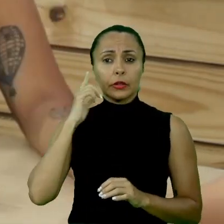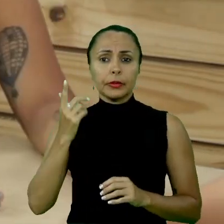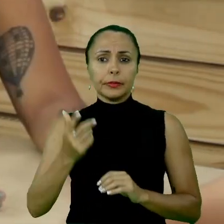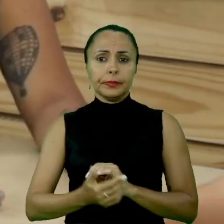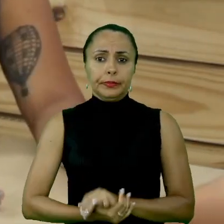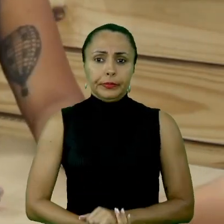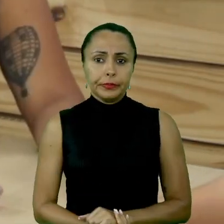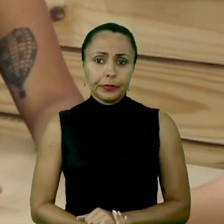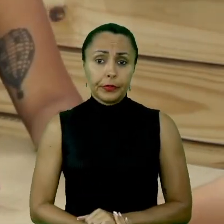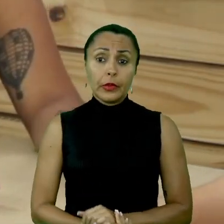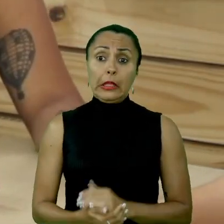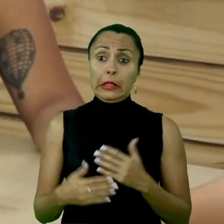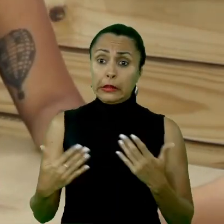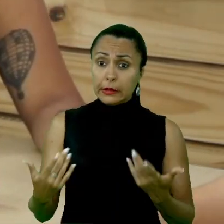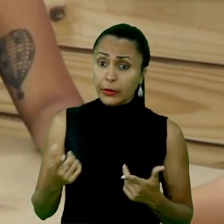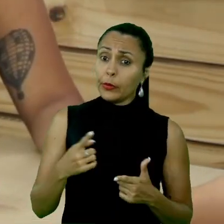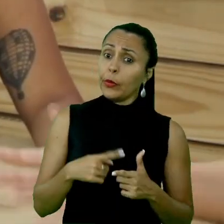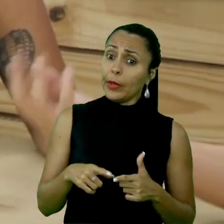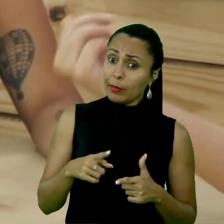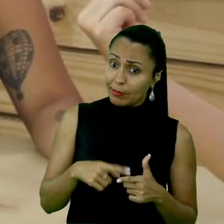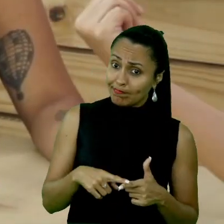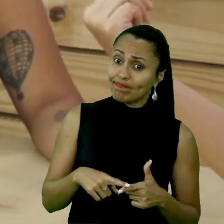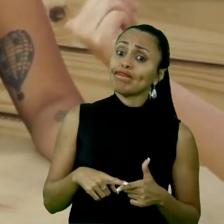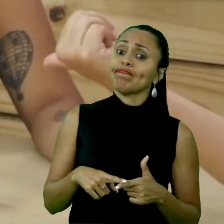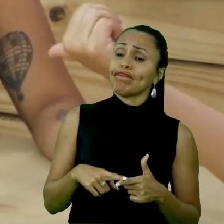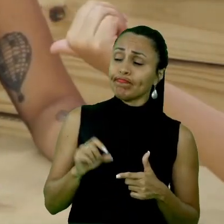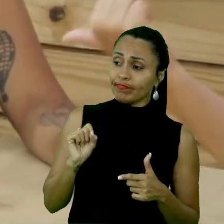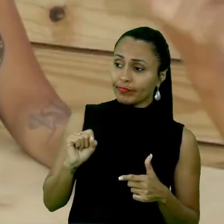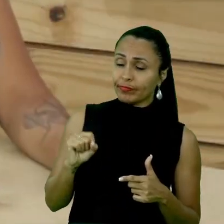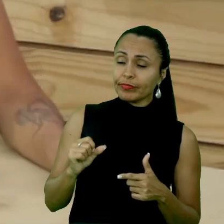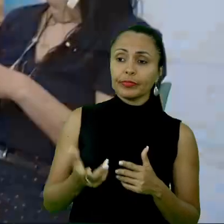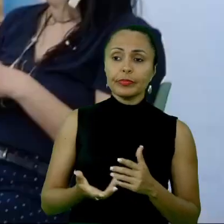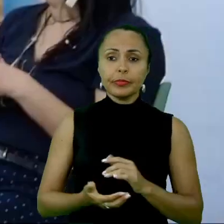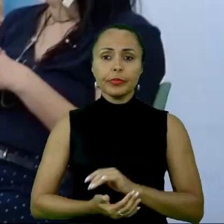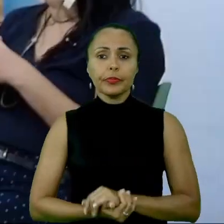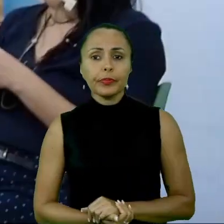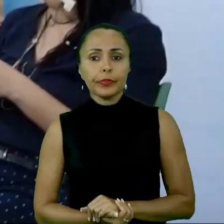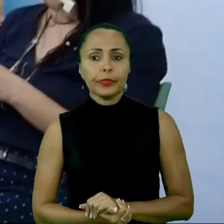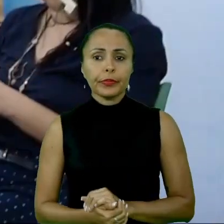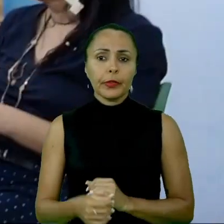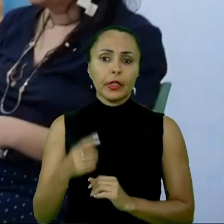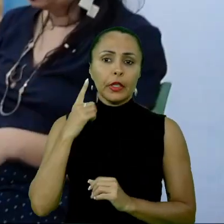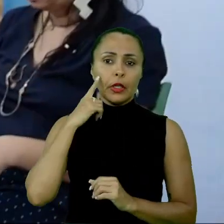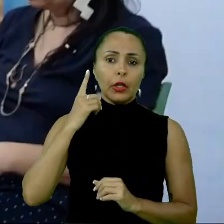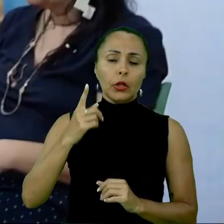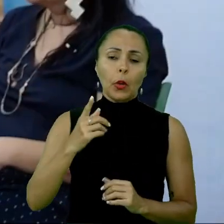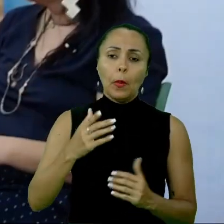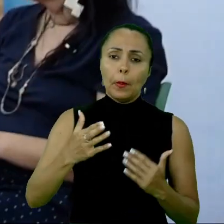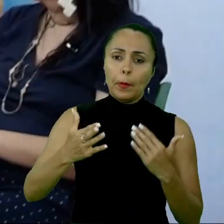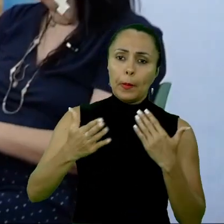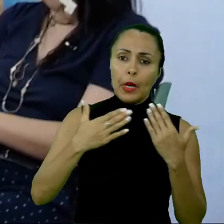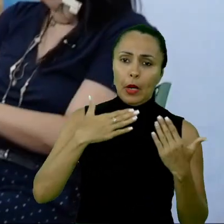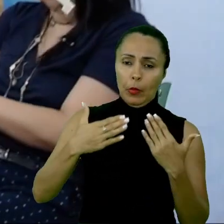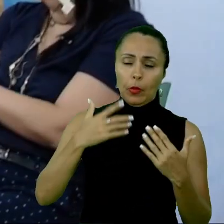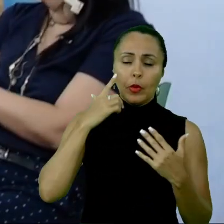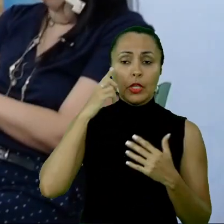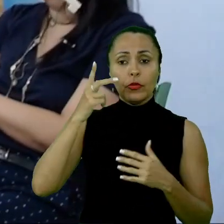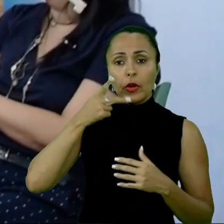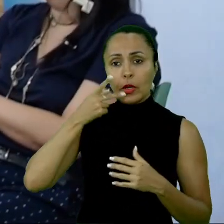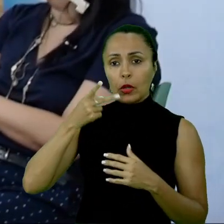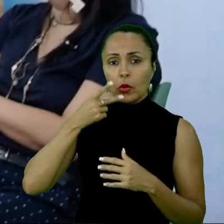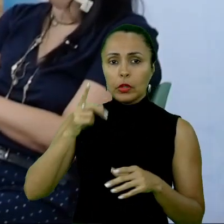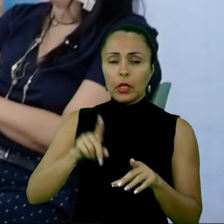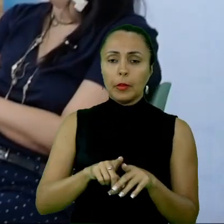Isso é problemático demais, né? E tu puxaste uma coisa que era um tópico que quando tu falasse, a moda faz